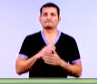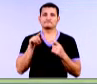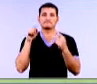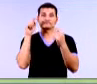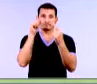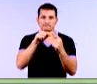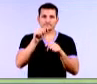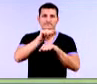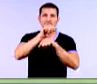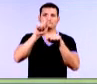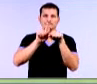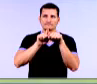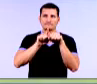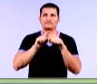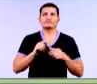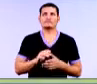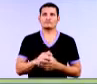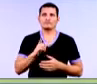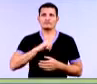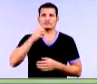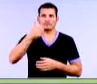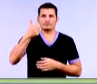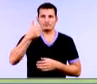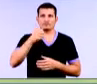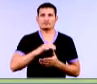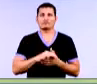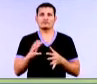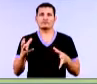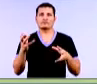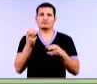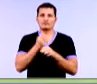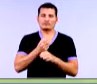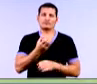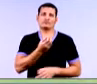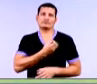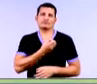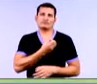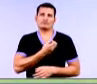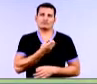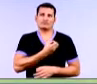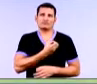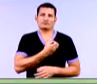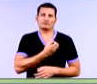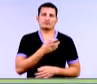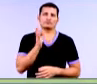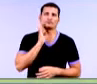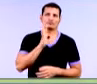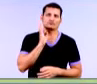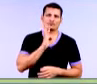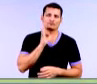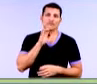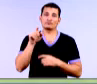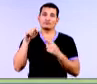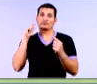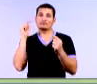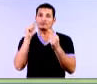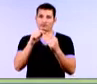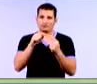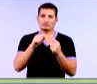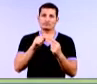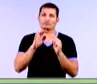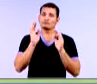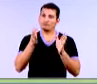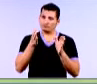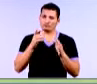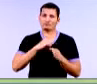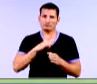algoritmo. Aí temos aqui o primeiro, ó, calcular a média das notas. Ah, legal. Então, meu objetivo, eu já defini,